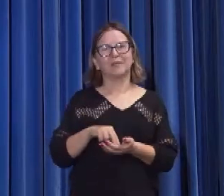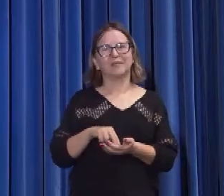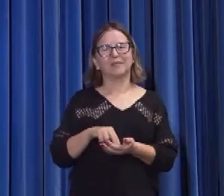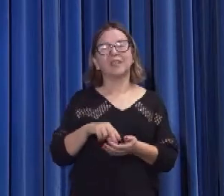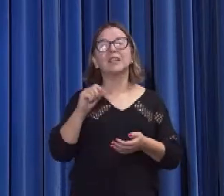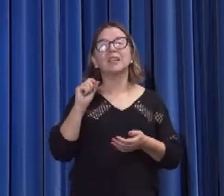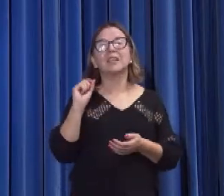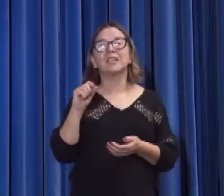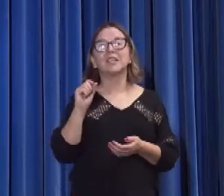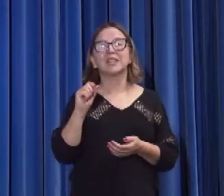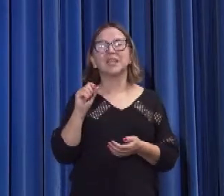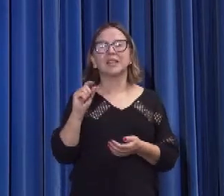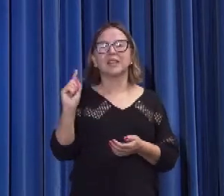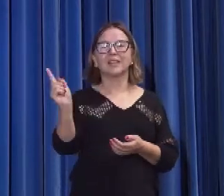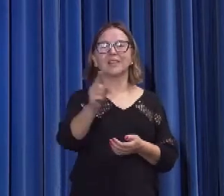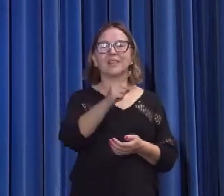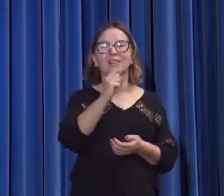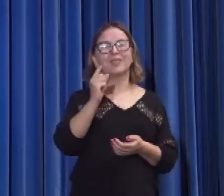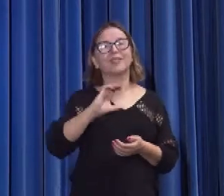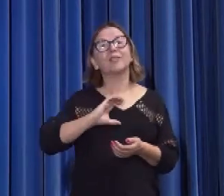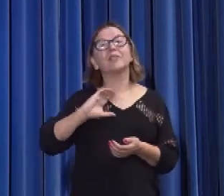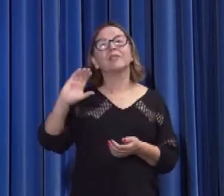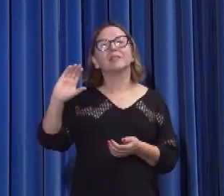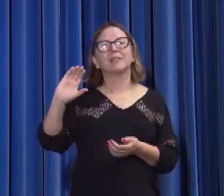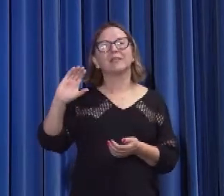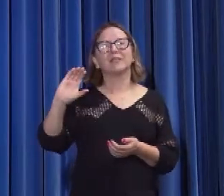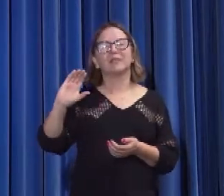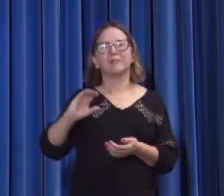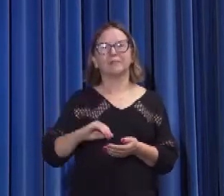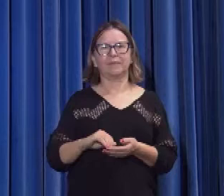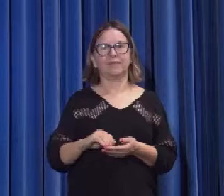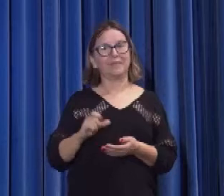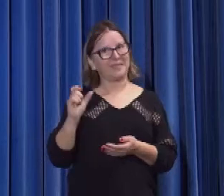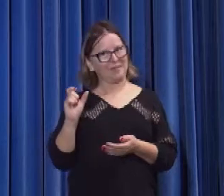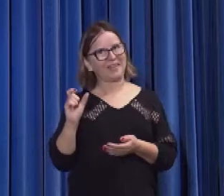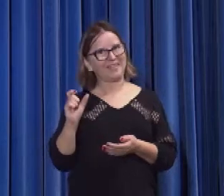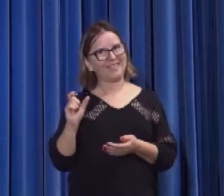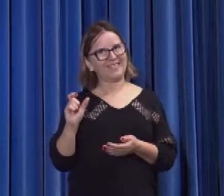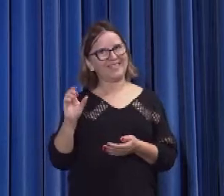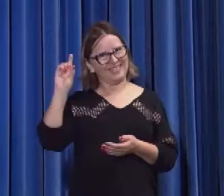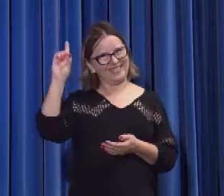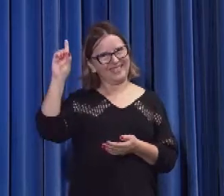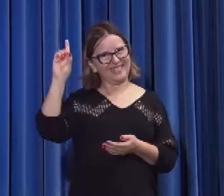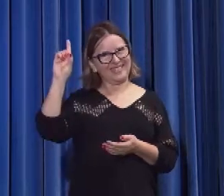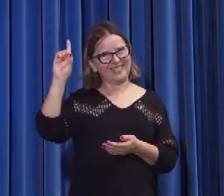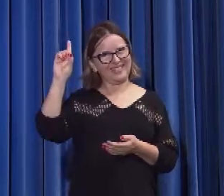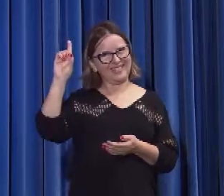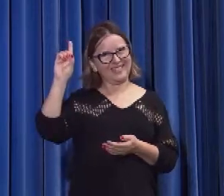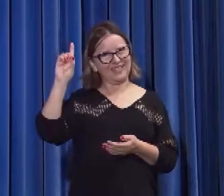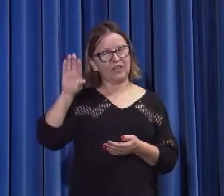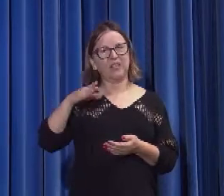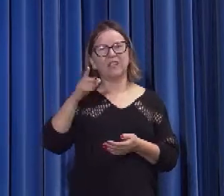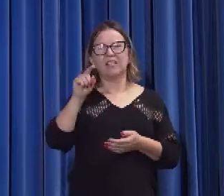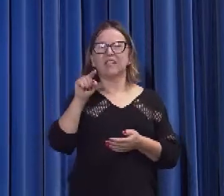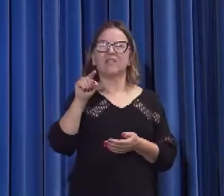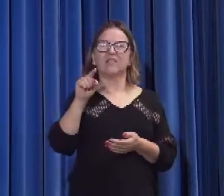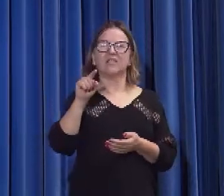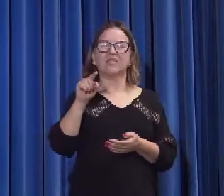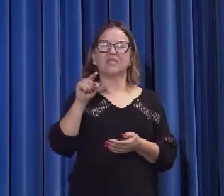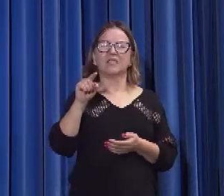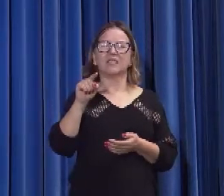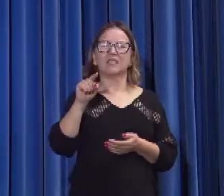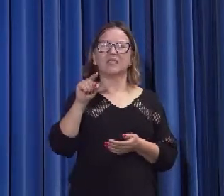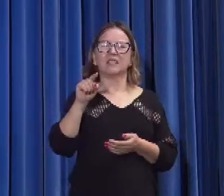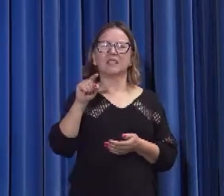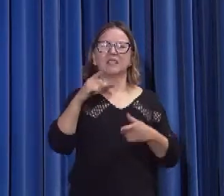quem nós temos confiado? É na palavra? Ou você está colocando a sua confiança